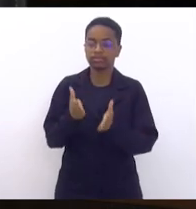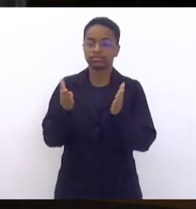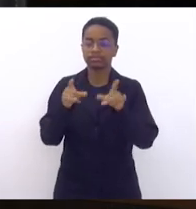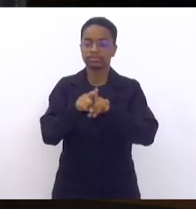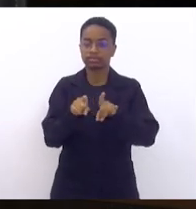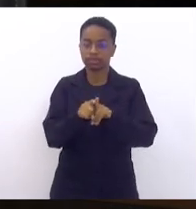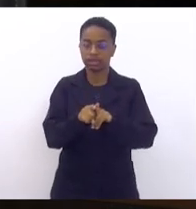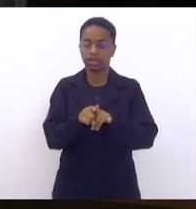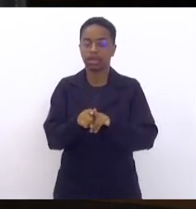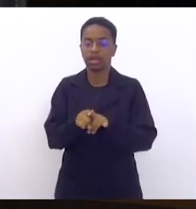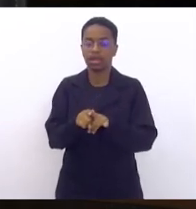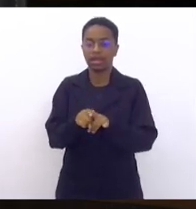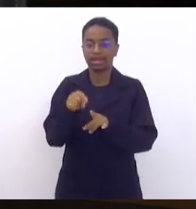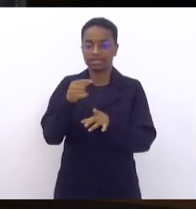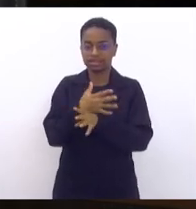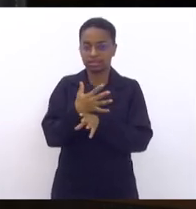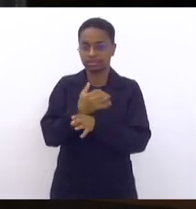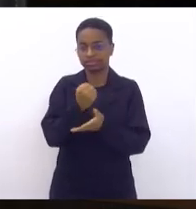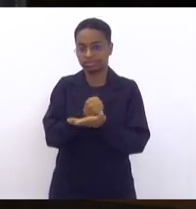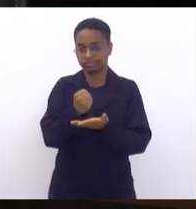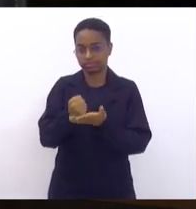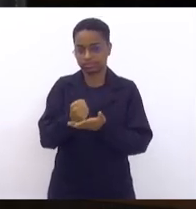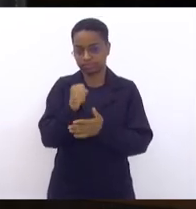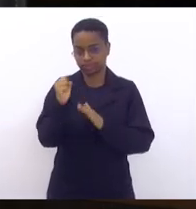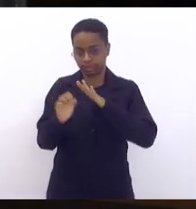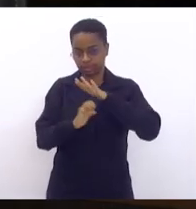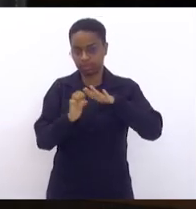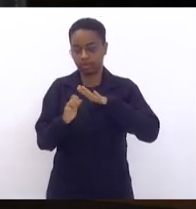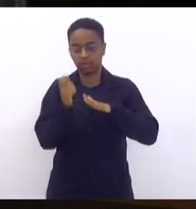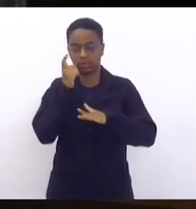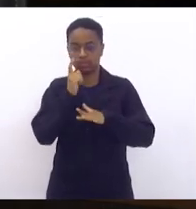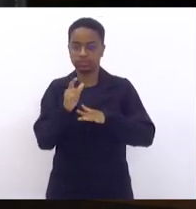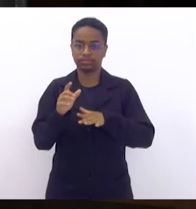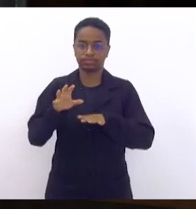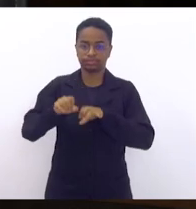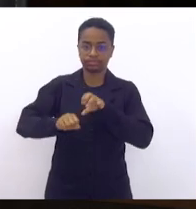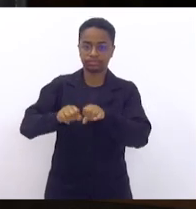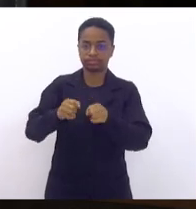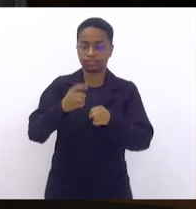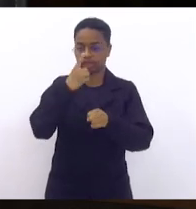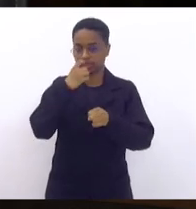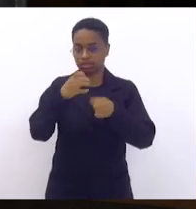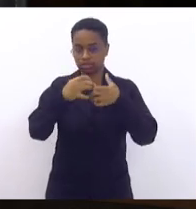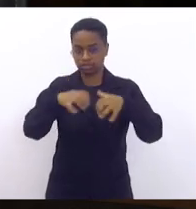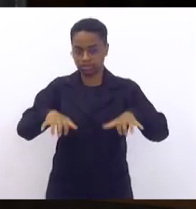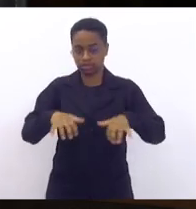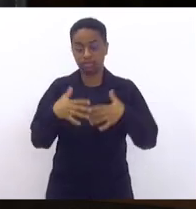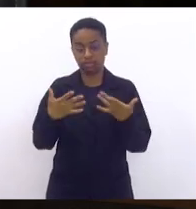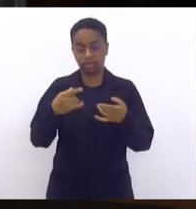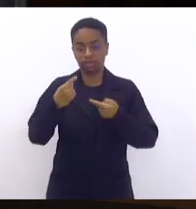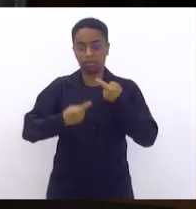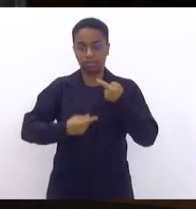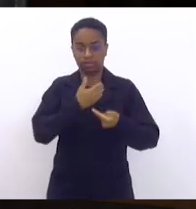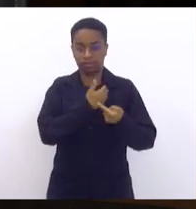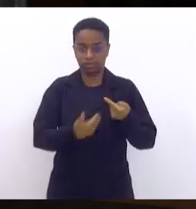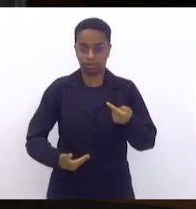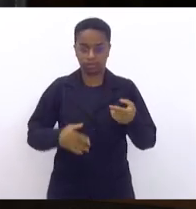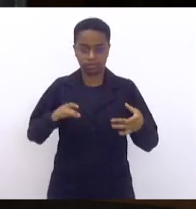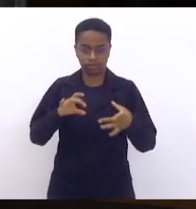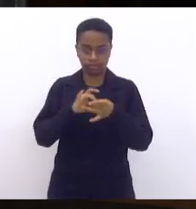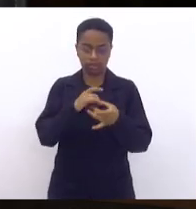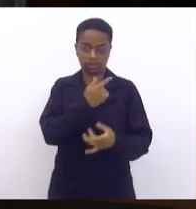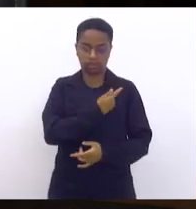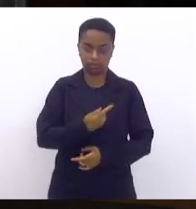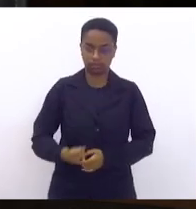contrate as cooperativas para que realizem a coleta seletiva Então isso é uma política pública que conecta governo federal o governo